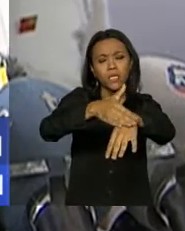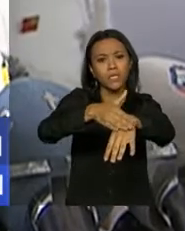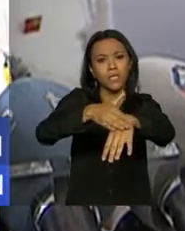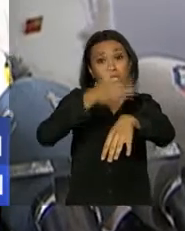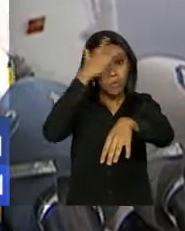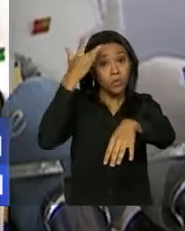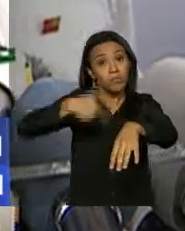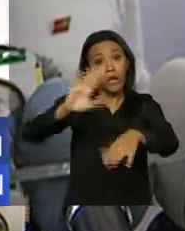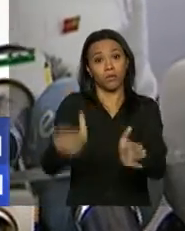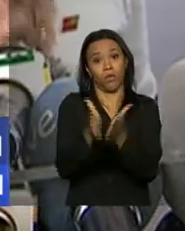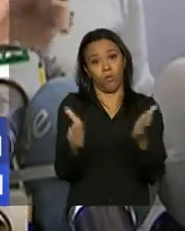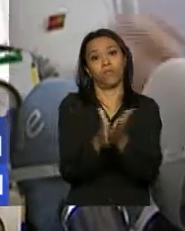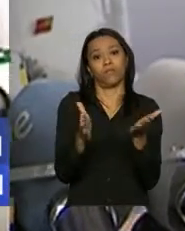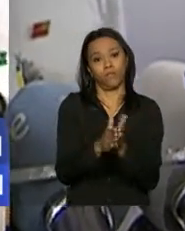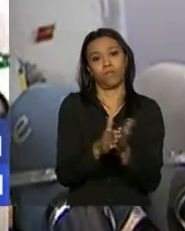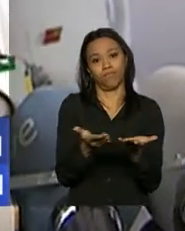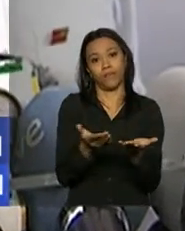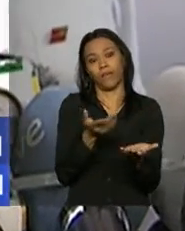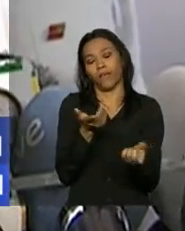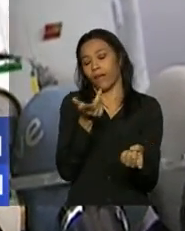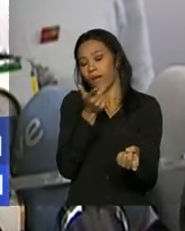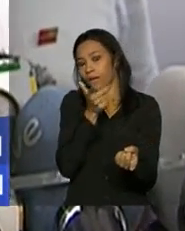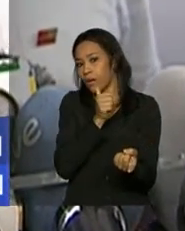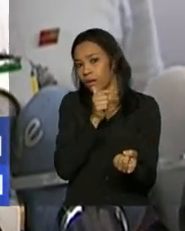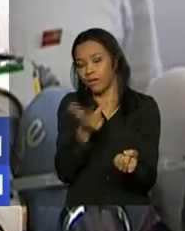mais fragilizadas. Né? É água,